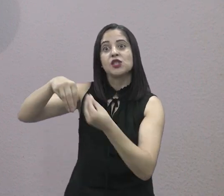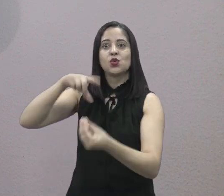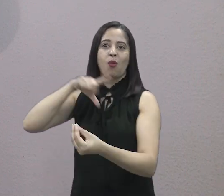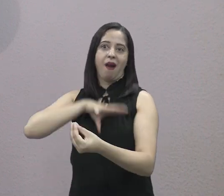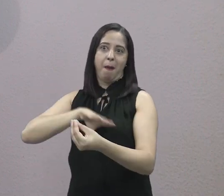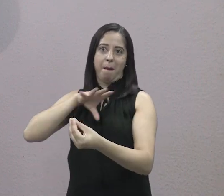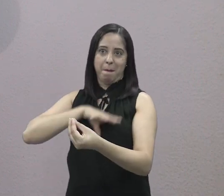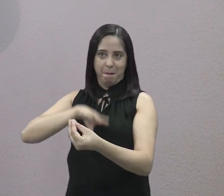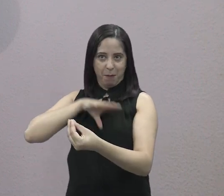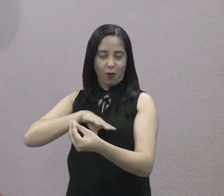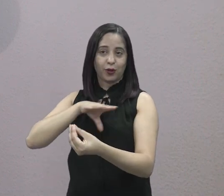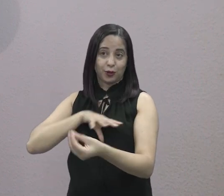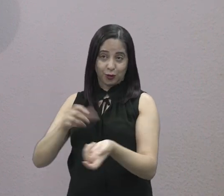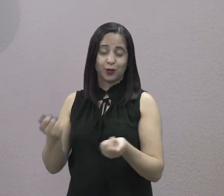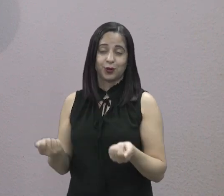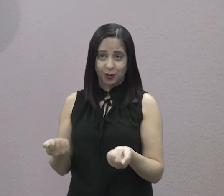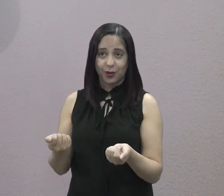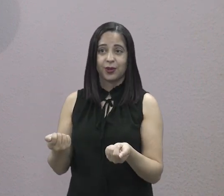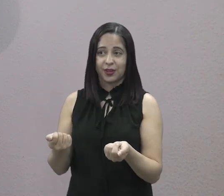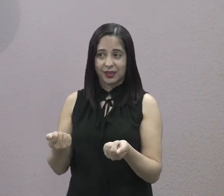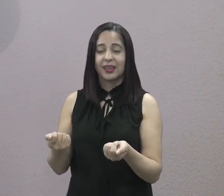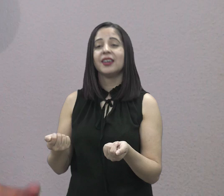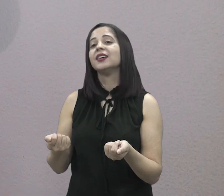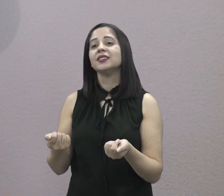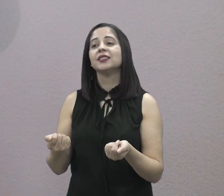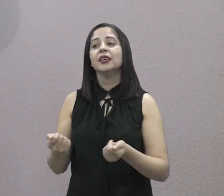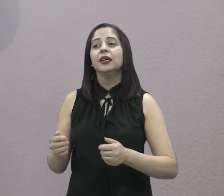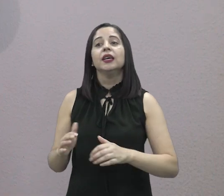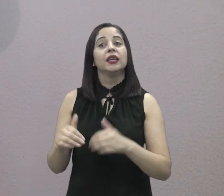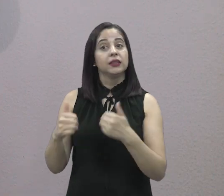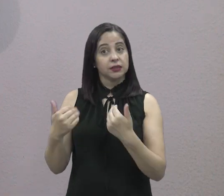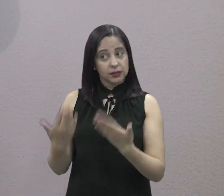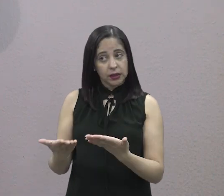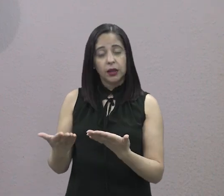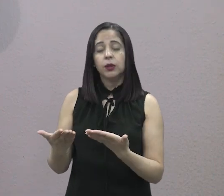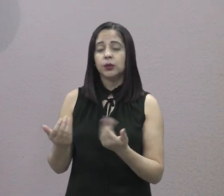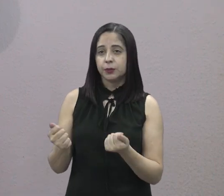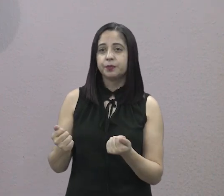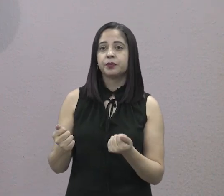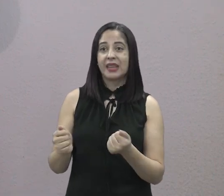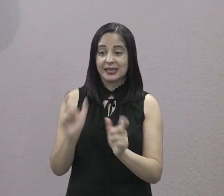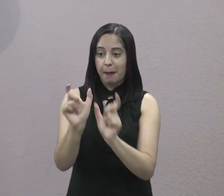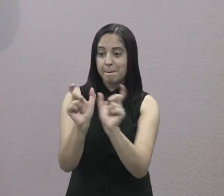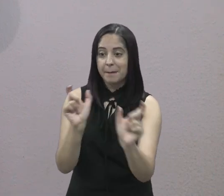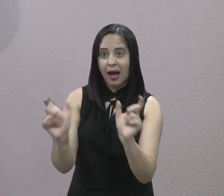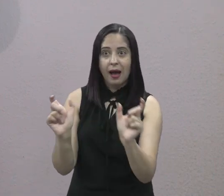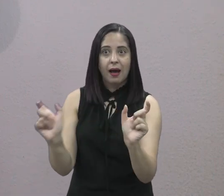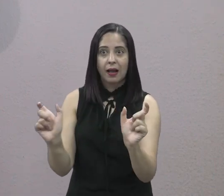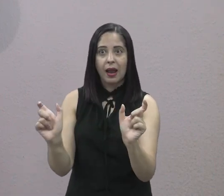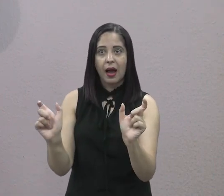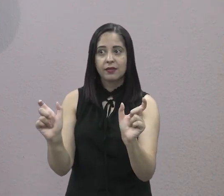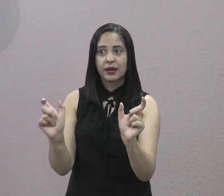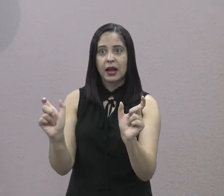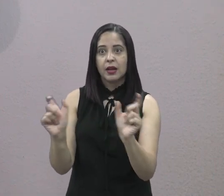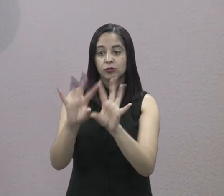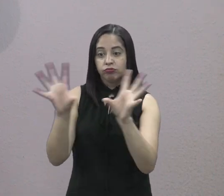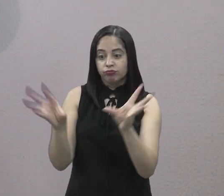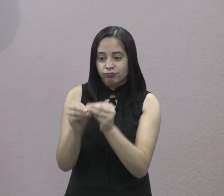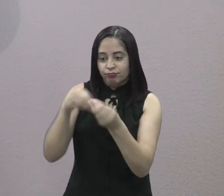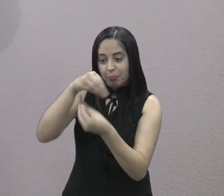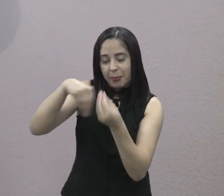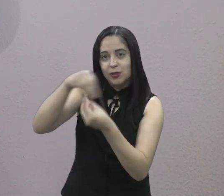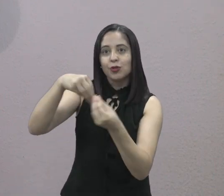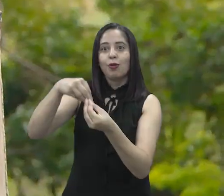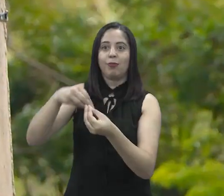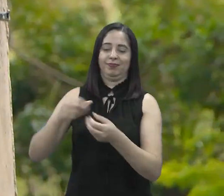vêm do árabe. Algarismo, né? Vem de al-harizmi. Então, essas palavras em árabe contribuíram também para a